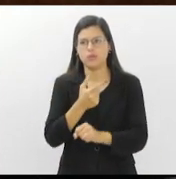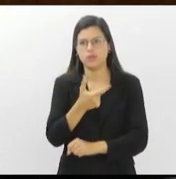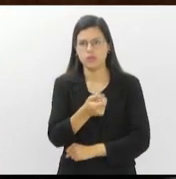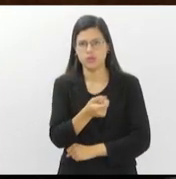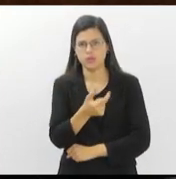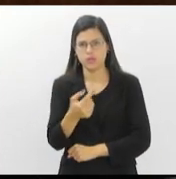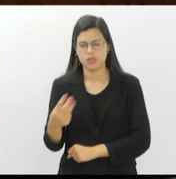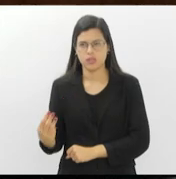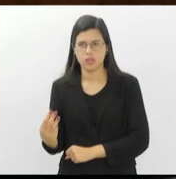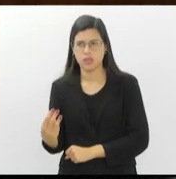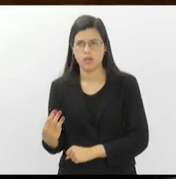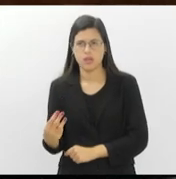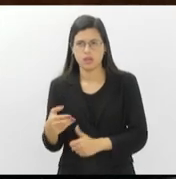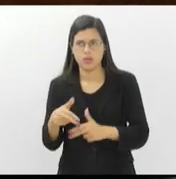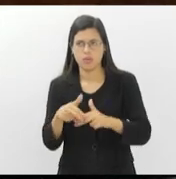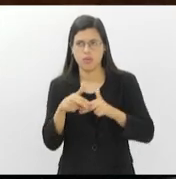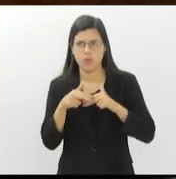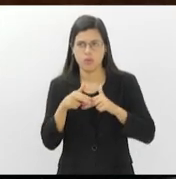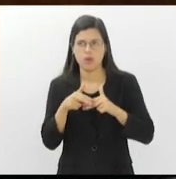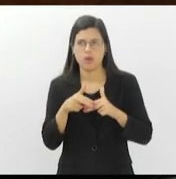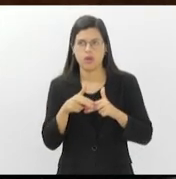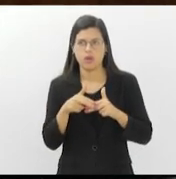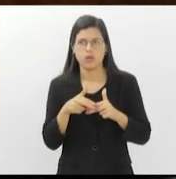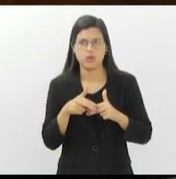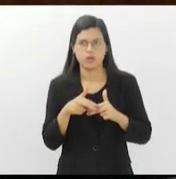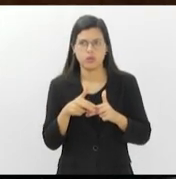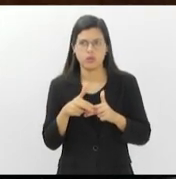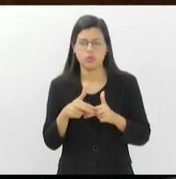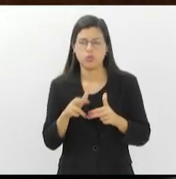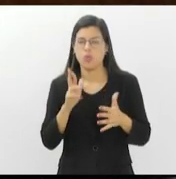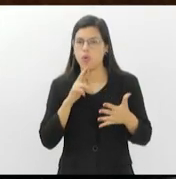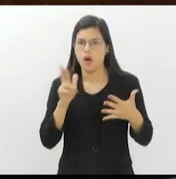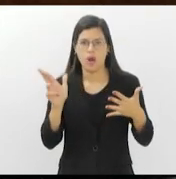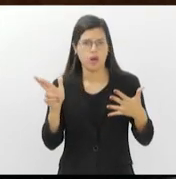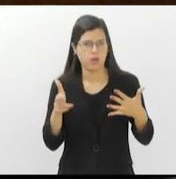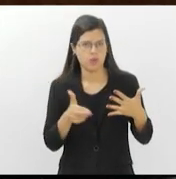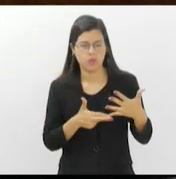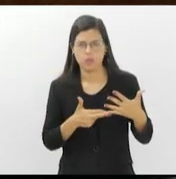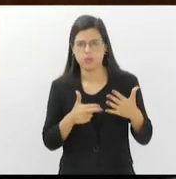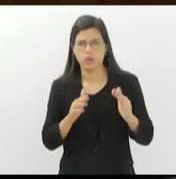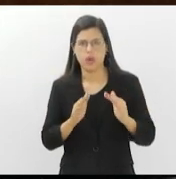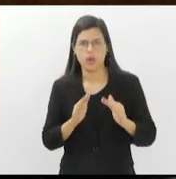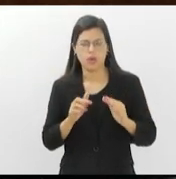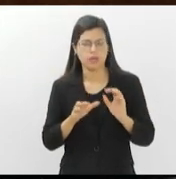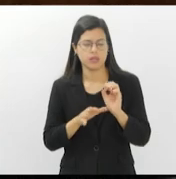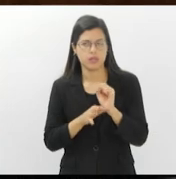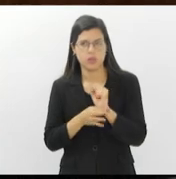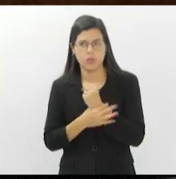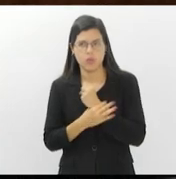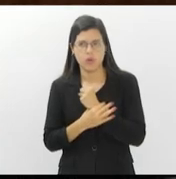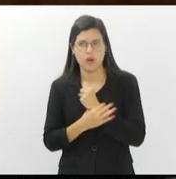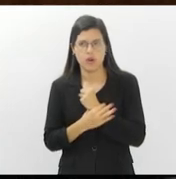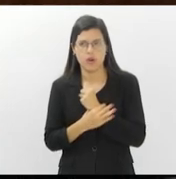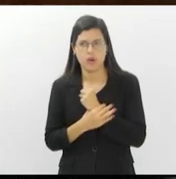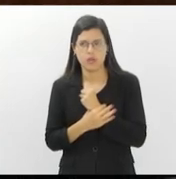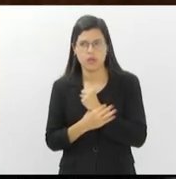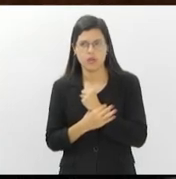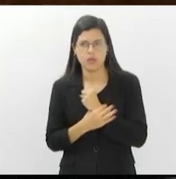ante o exposto, dou parcial provimento ao recurso em mandato de segurança para afastar